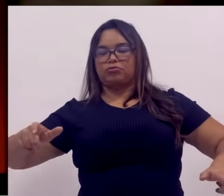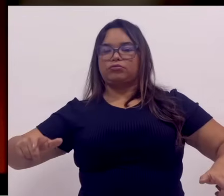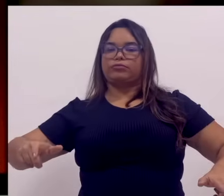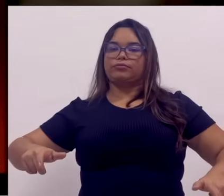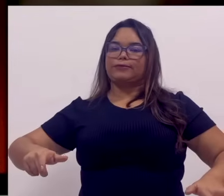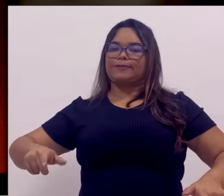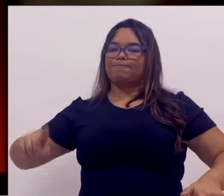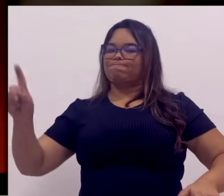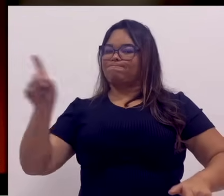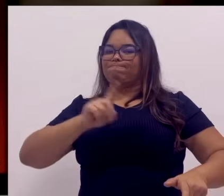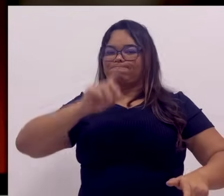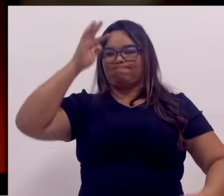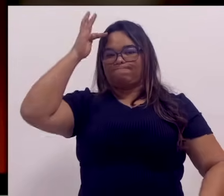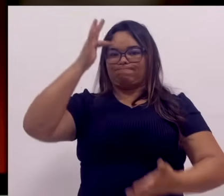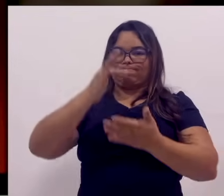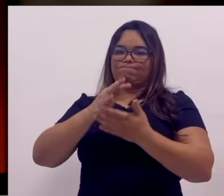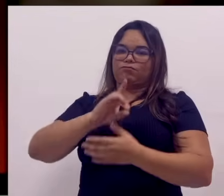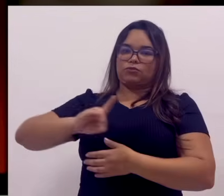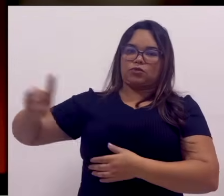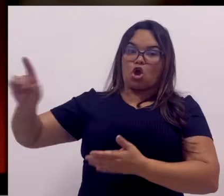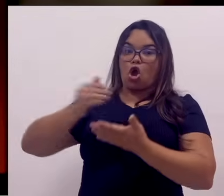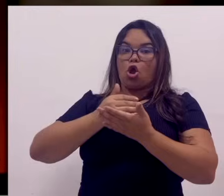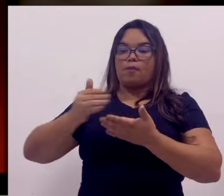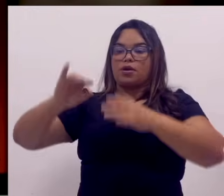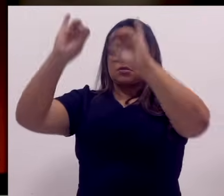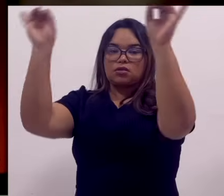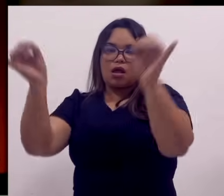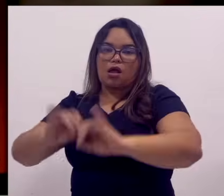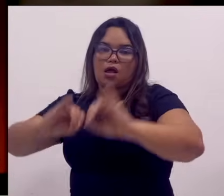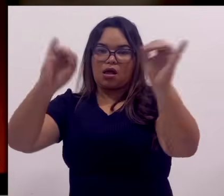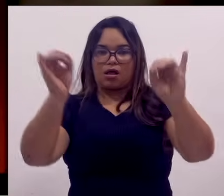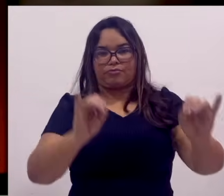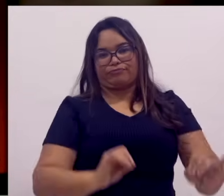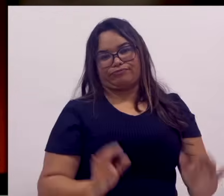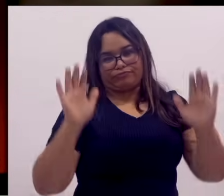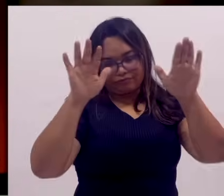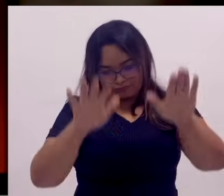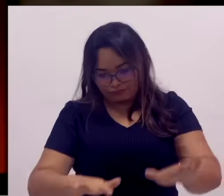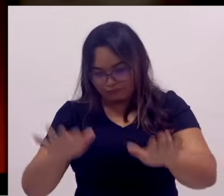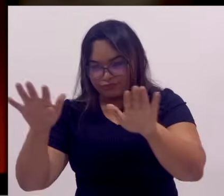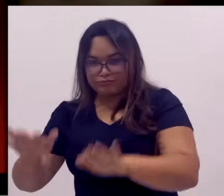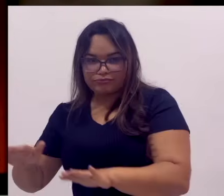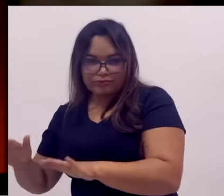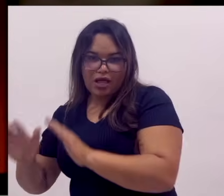prostituam e sejam infiéis a Deus e sirvam outros deuses.